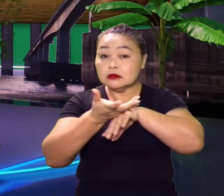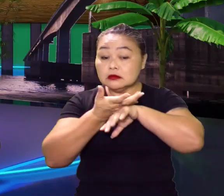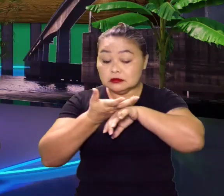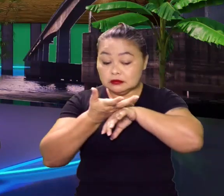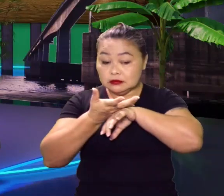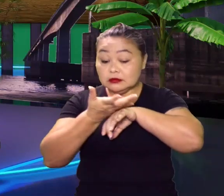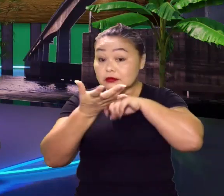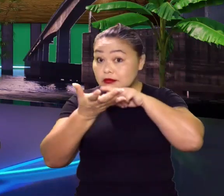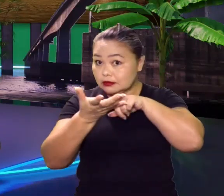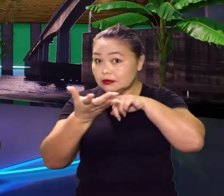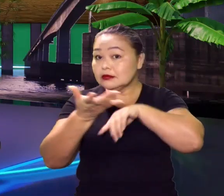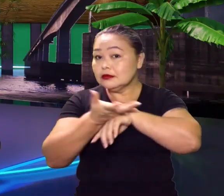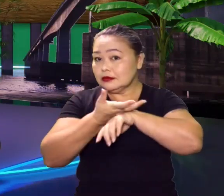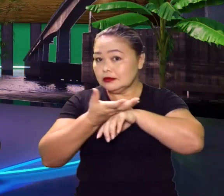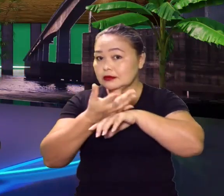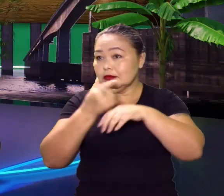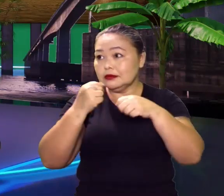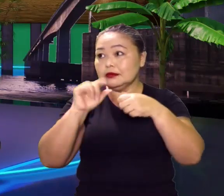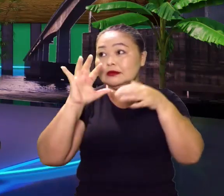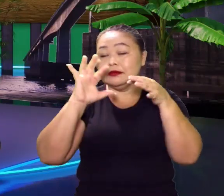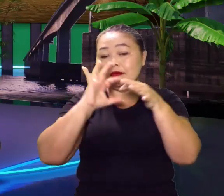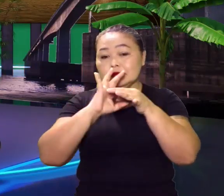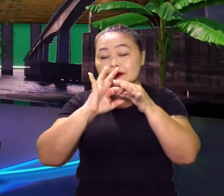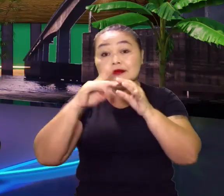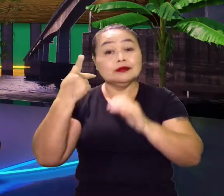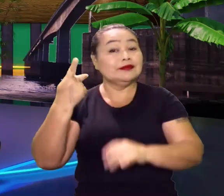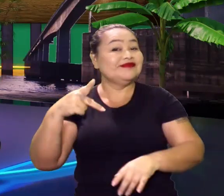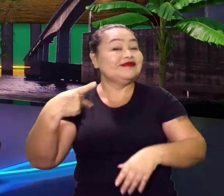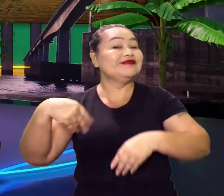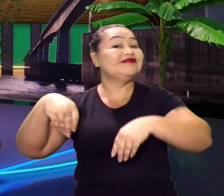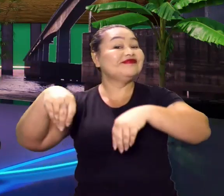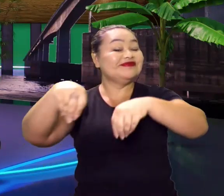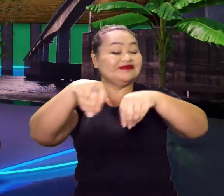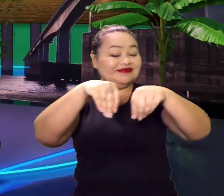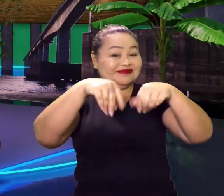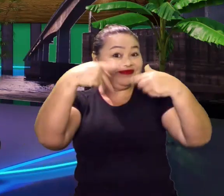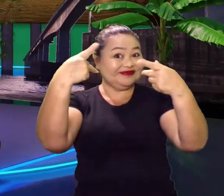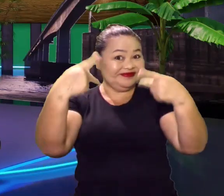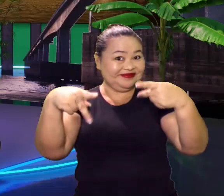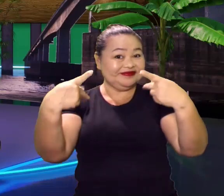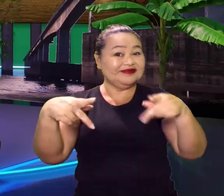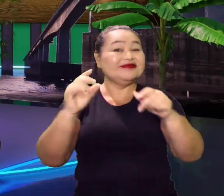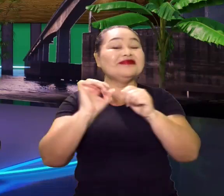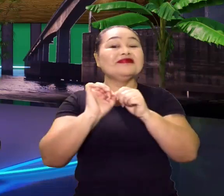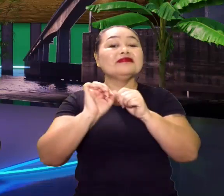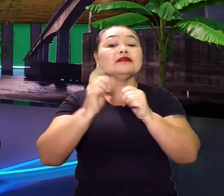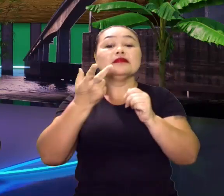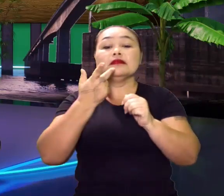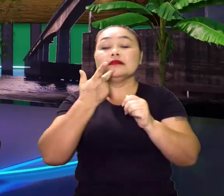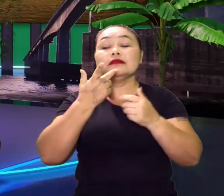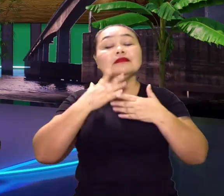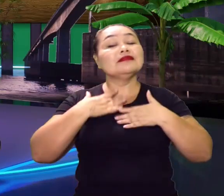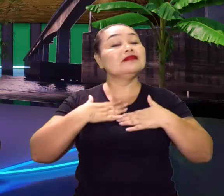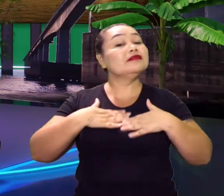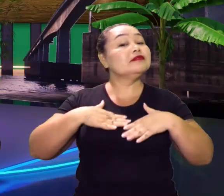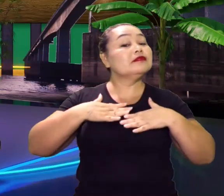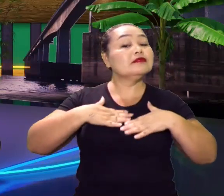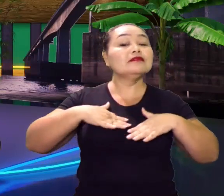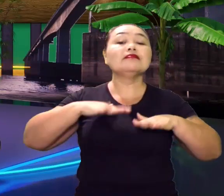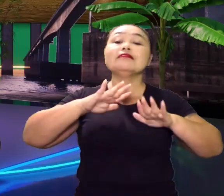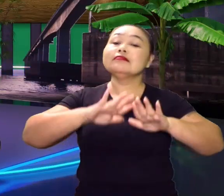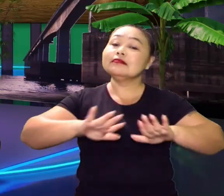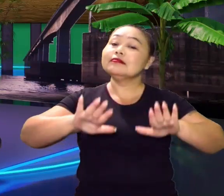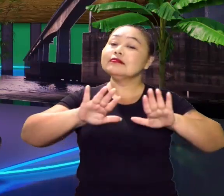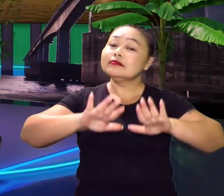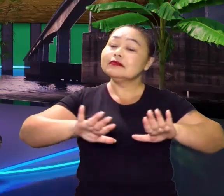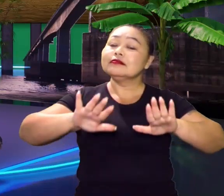disciplina que vai trabalhar o contexto mais da nossa terra. Isso. Né? De uma forma, como eu falei, né? Tranquila, suave,